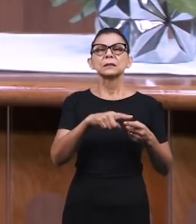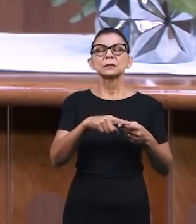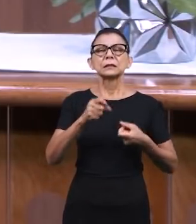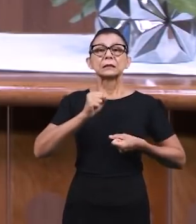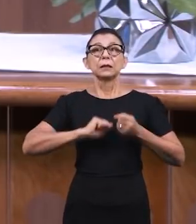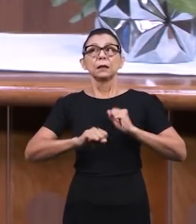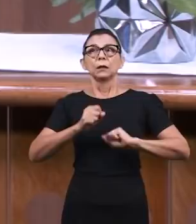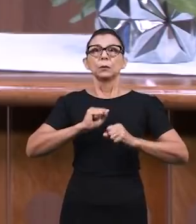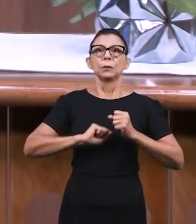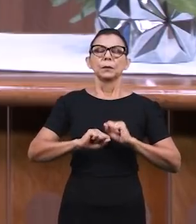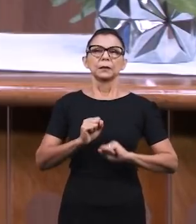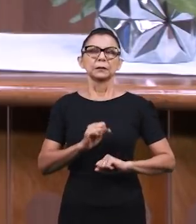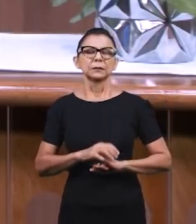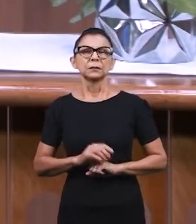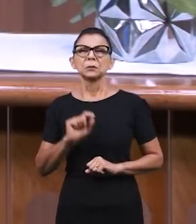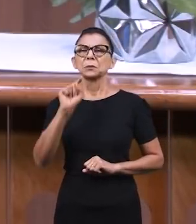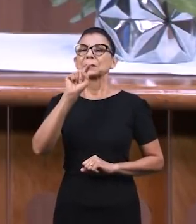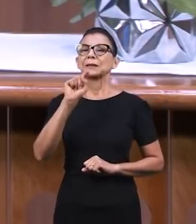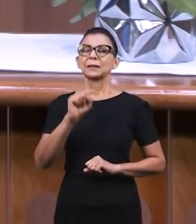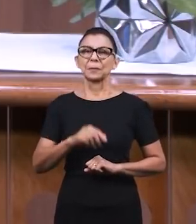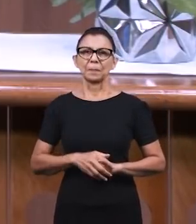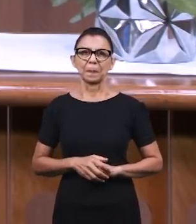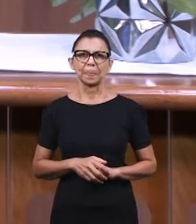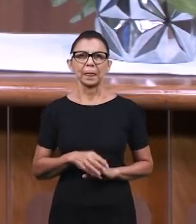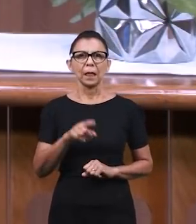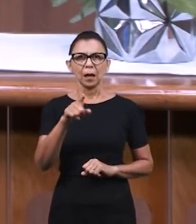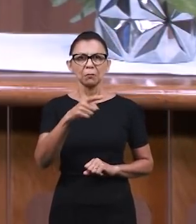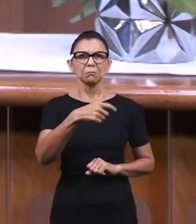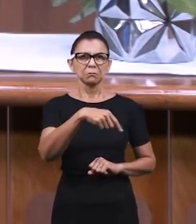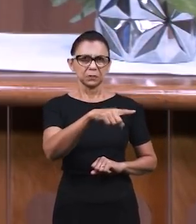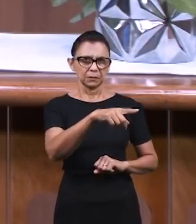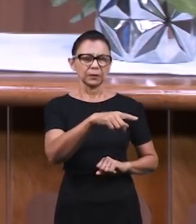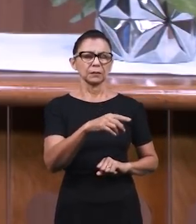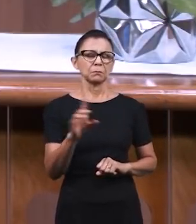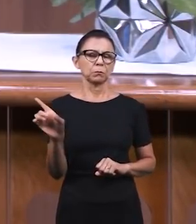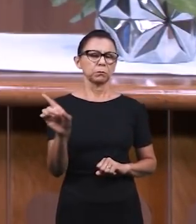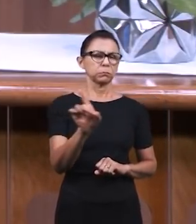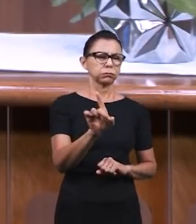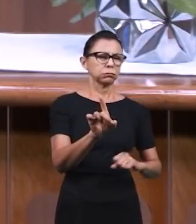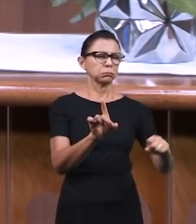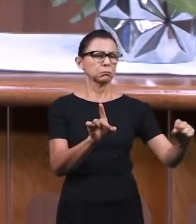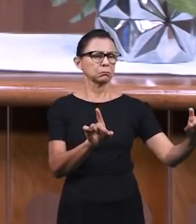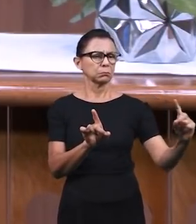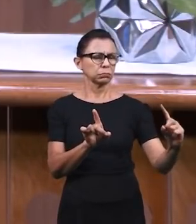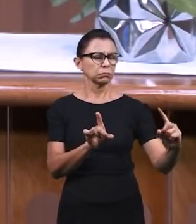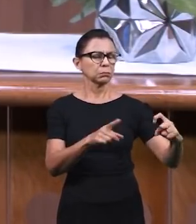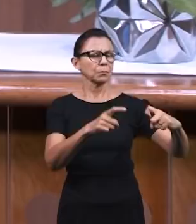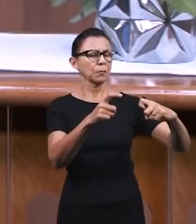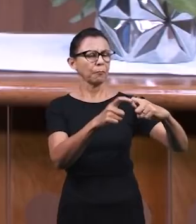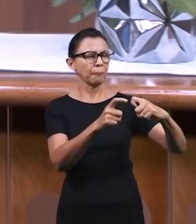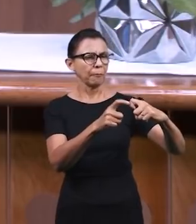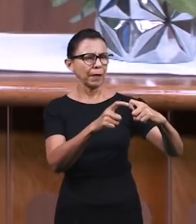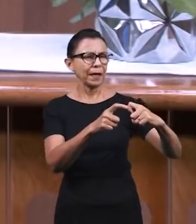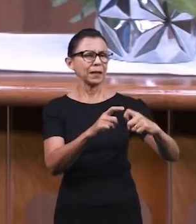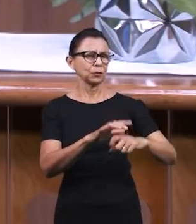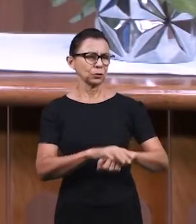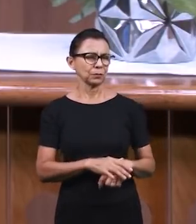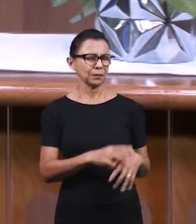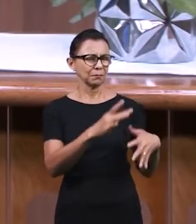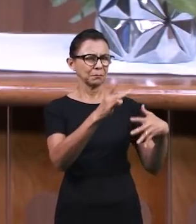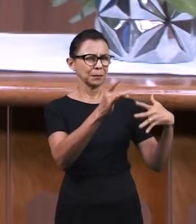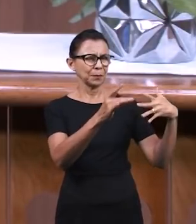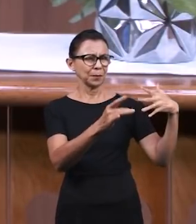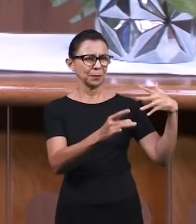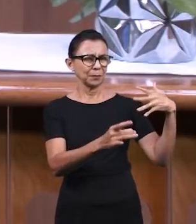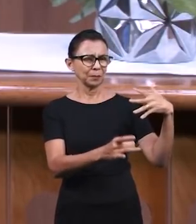O médico, às vezes você vai ao médico, ele ouve, você tem todos os sintomas, tudo